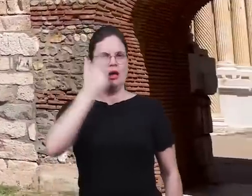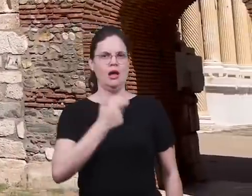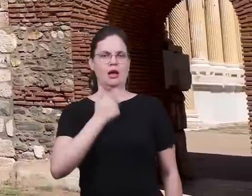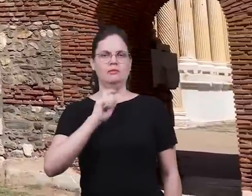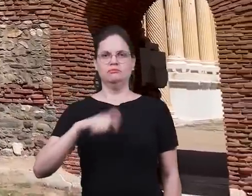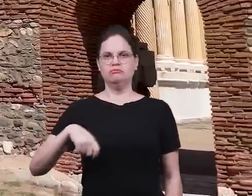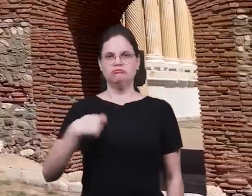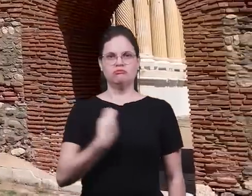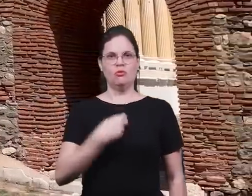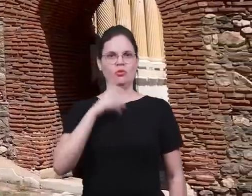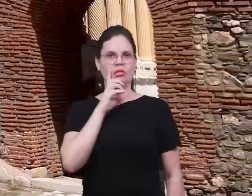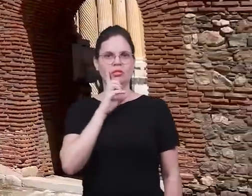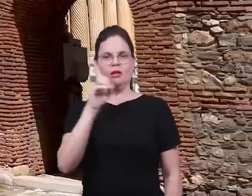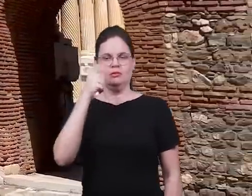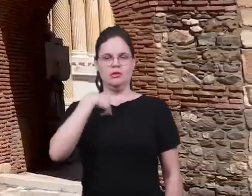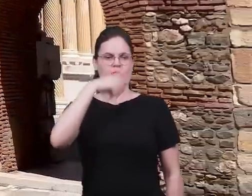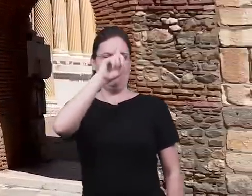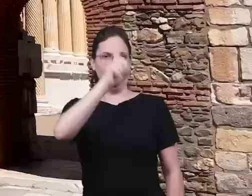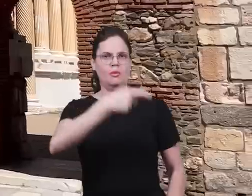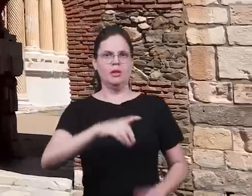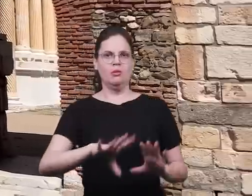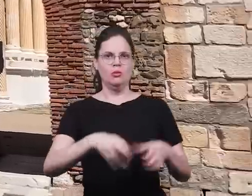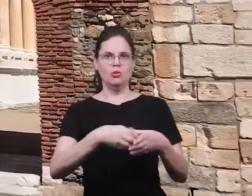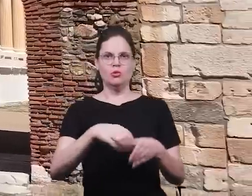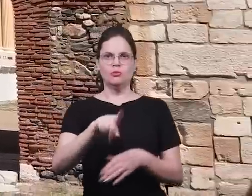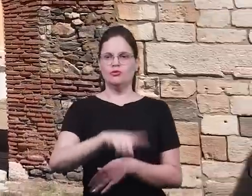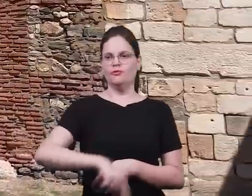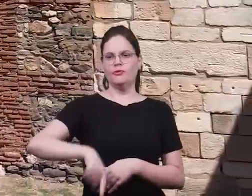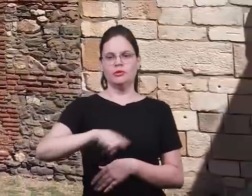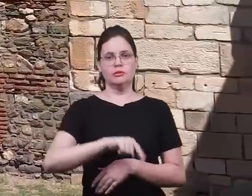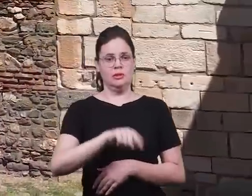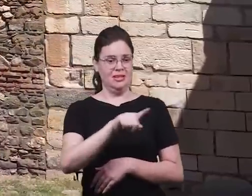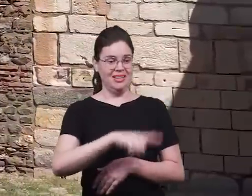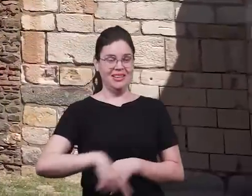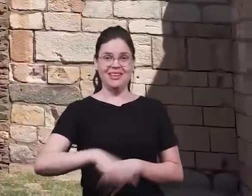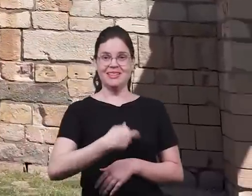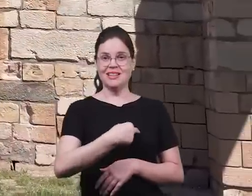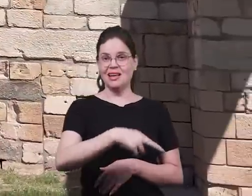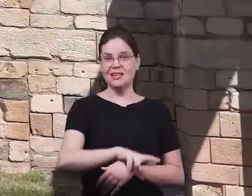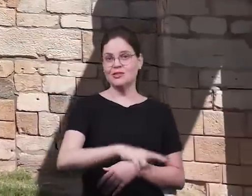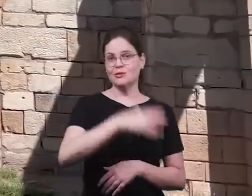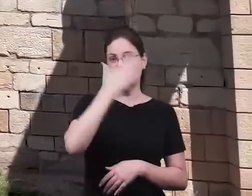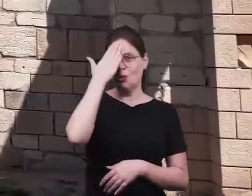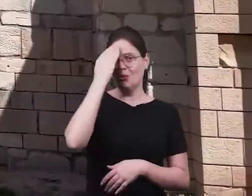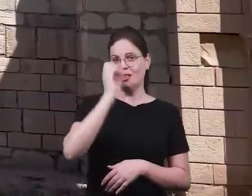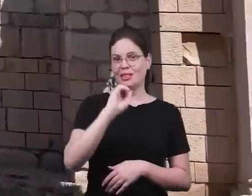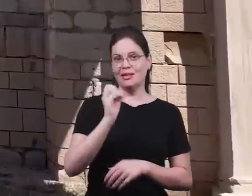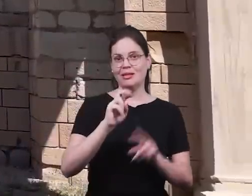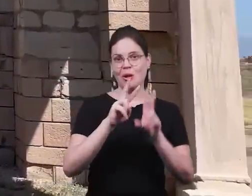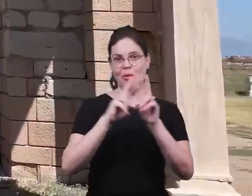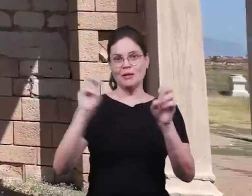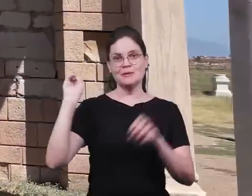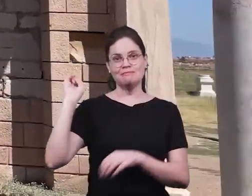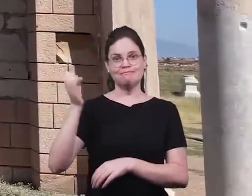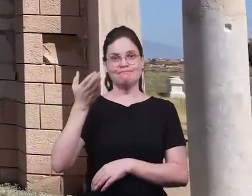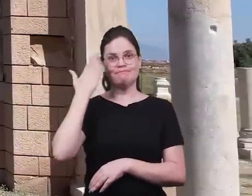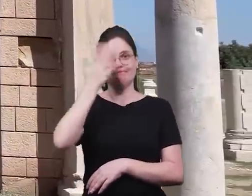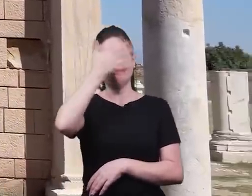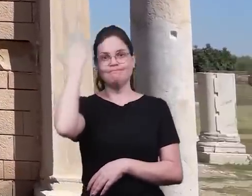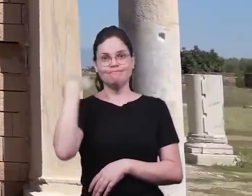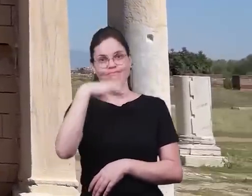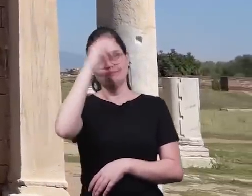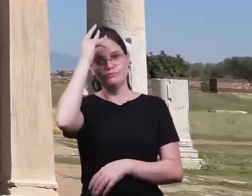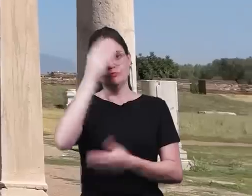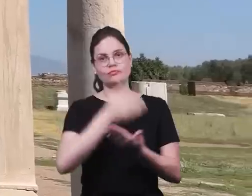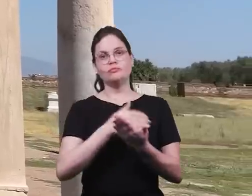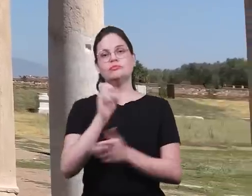um grupo, a uma comunidade que não entendeu aquilo que era do Espírito Santo e passou a promover